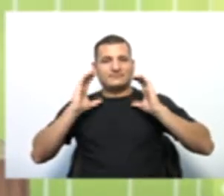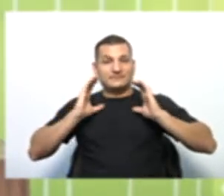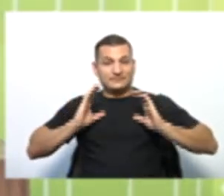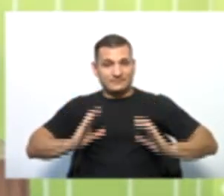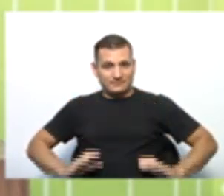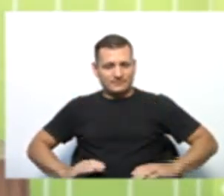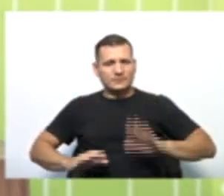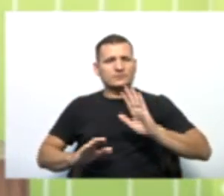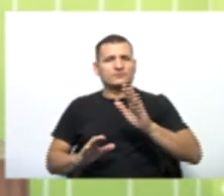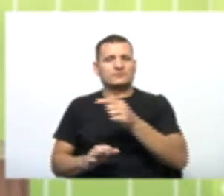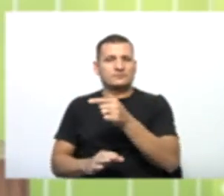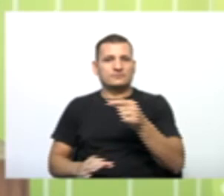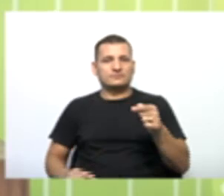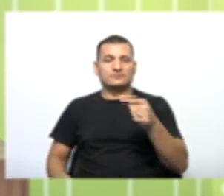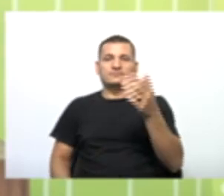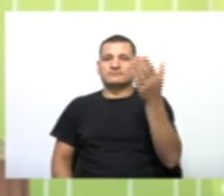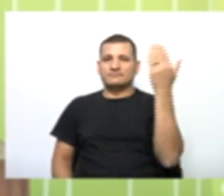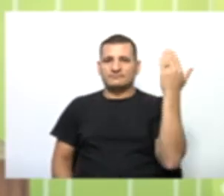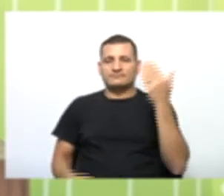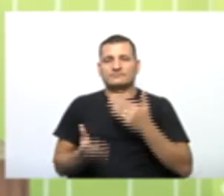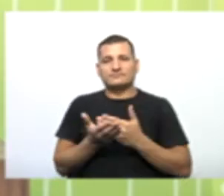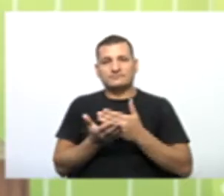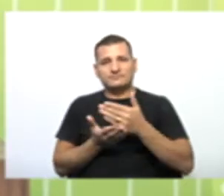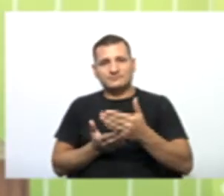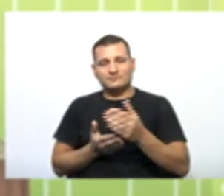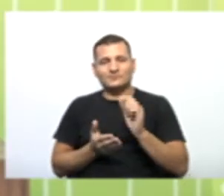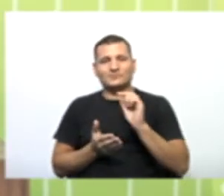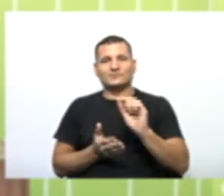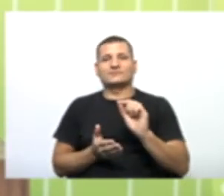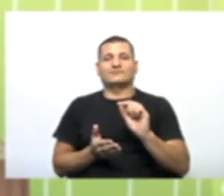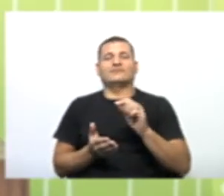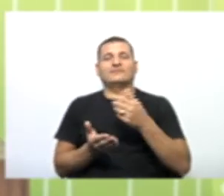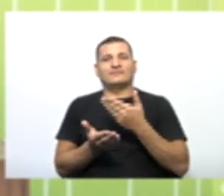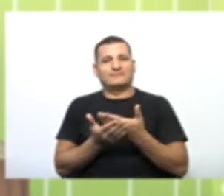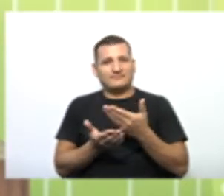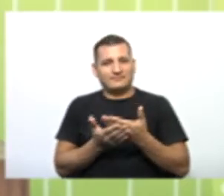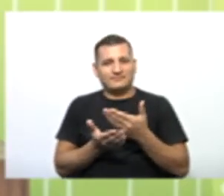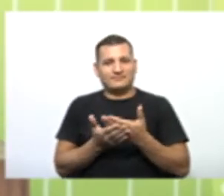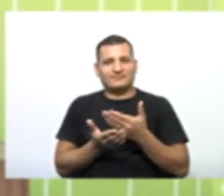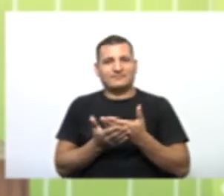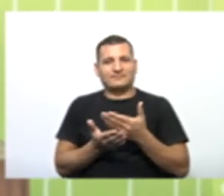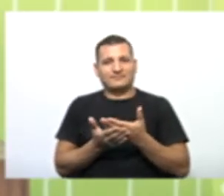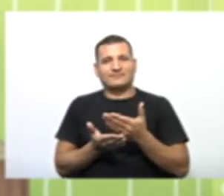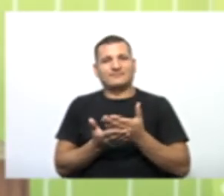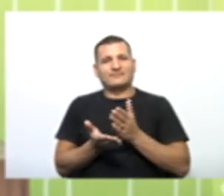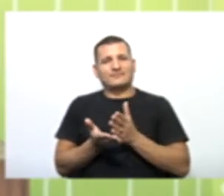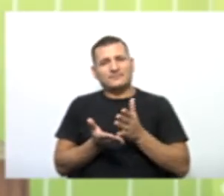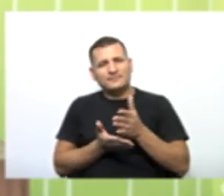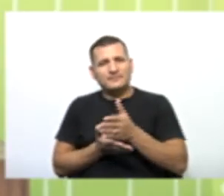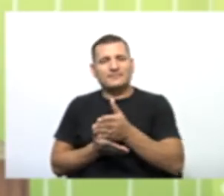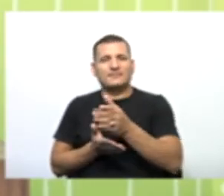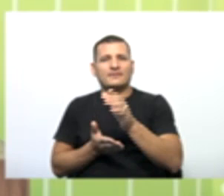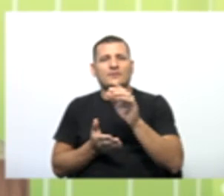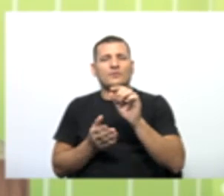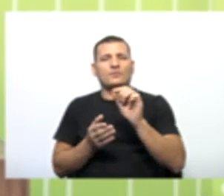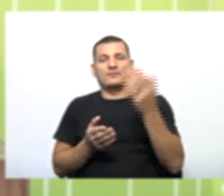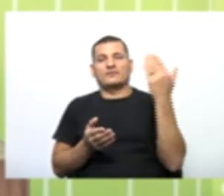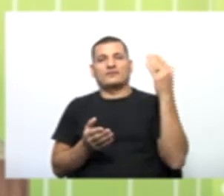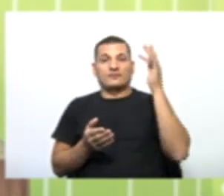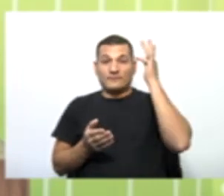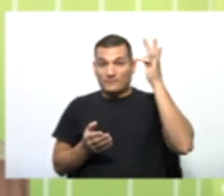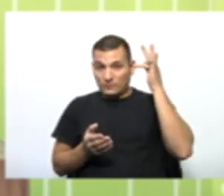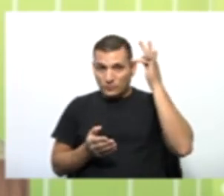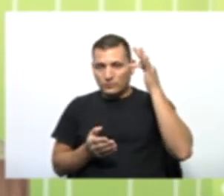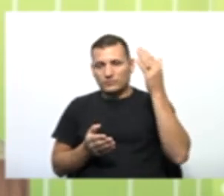desde a semana passada, já iniciamos este caminho pelos grandes filósofos que trabalharam esse tema